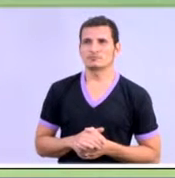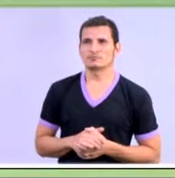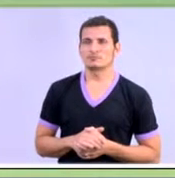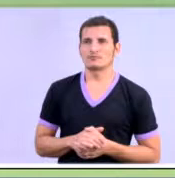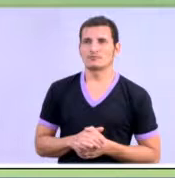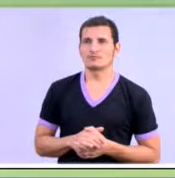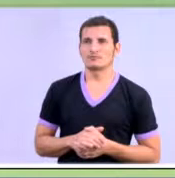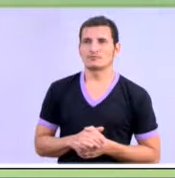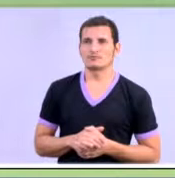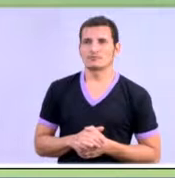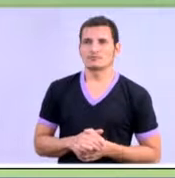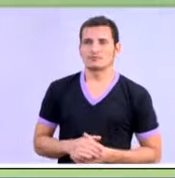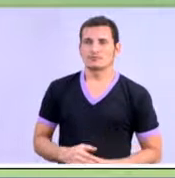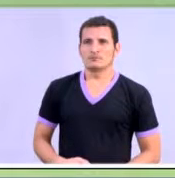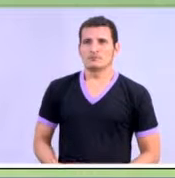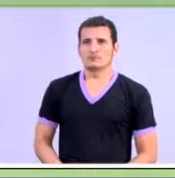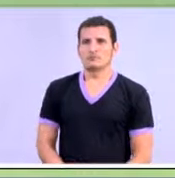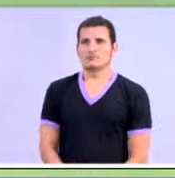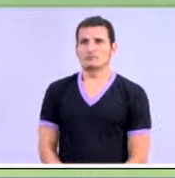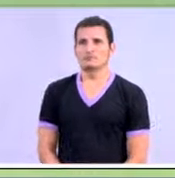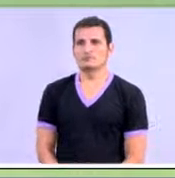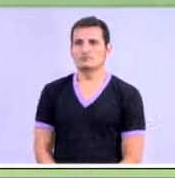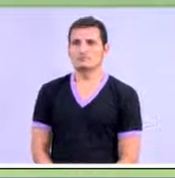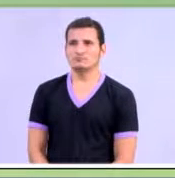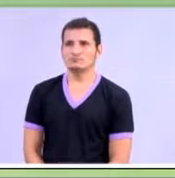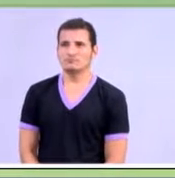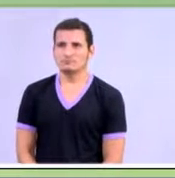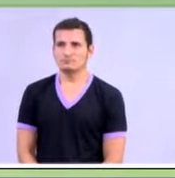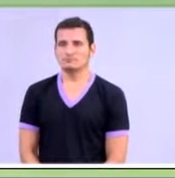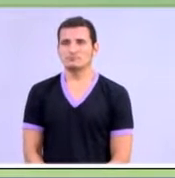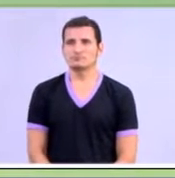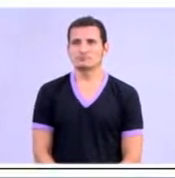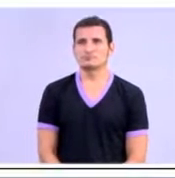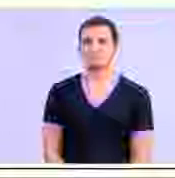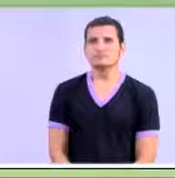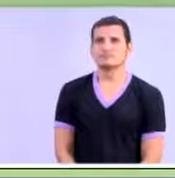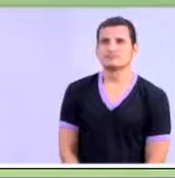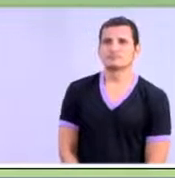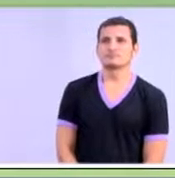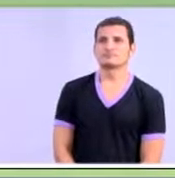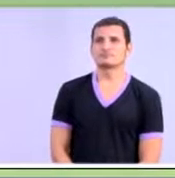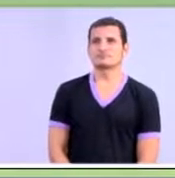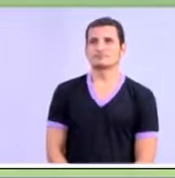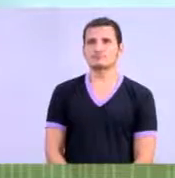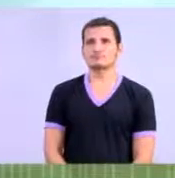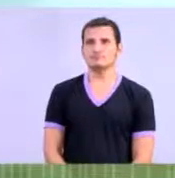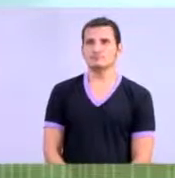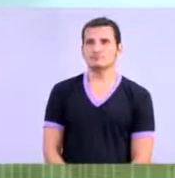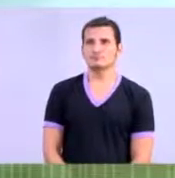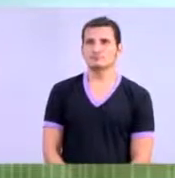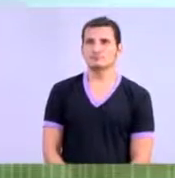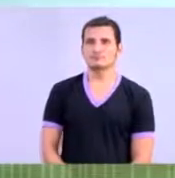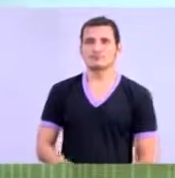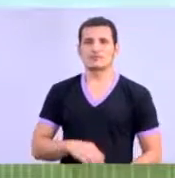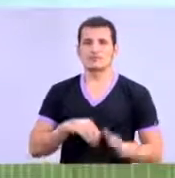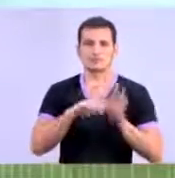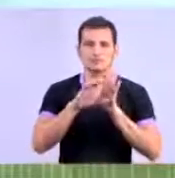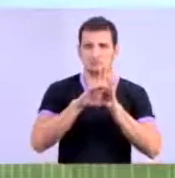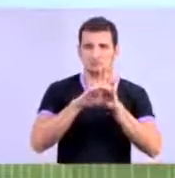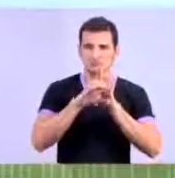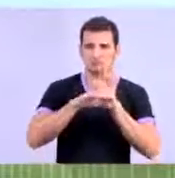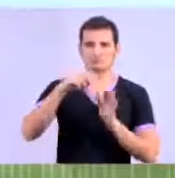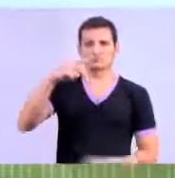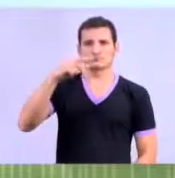saque. Isso é que seriam os parâmetros, tá, gente? Então vamos ver aqui os conceitos, relembrar